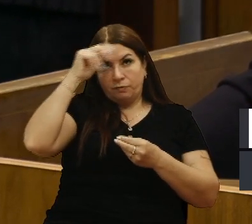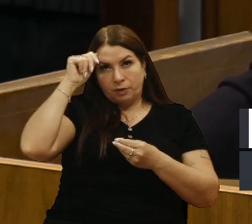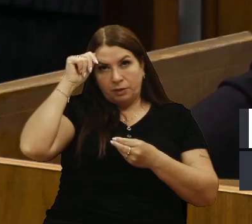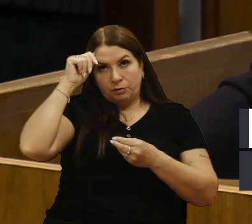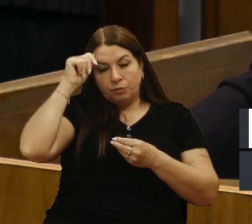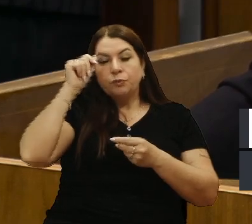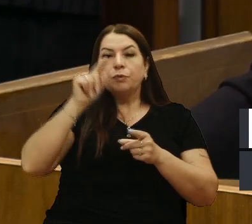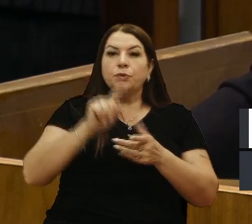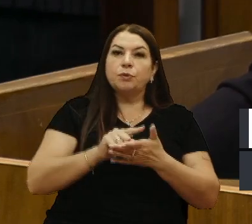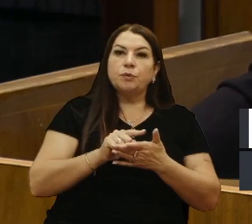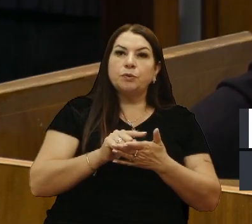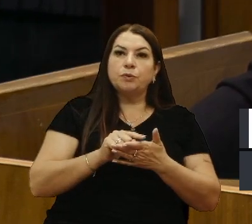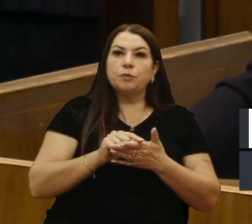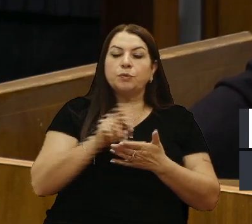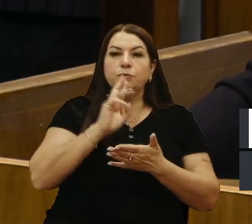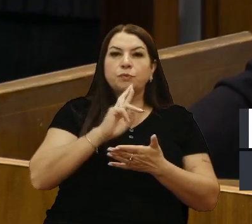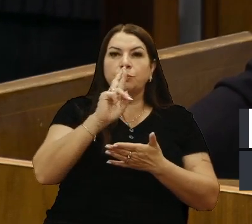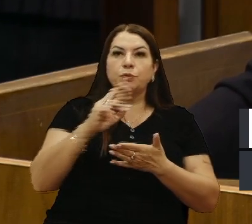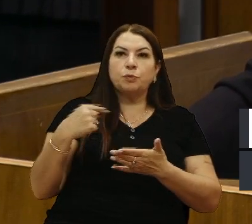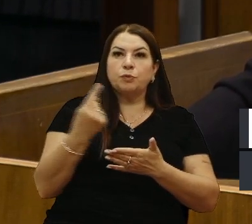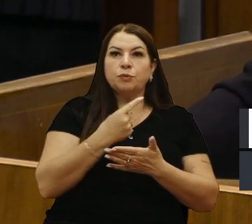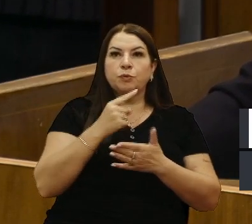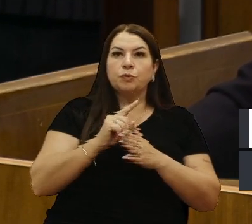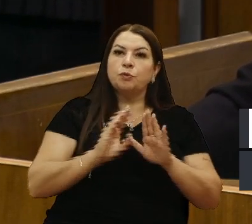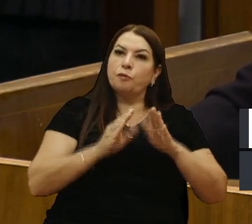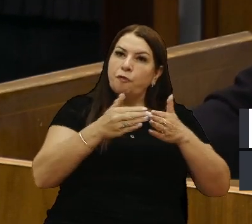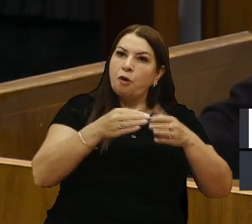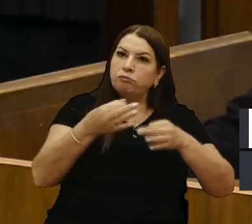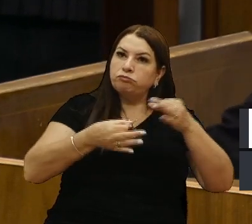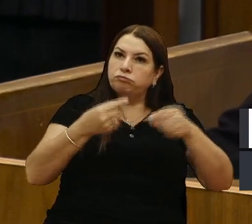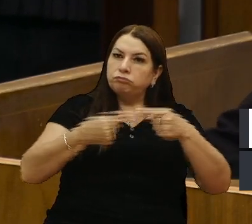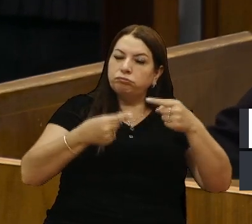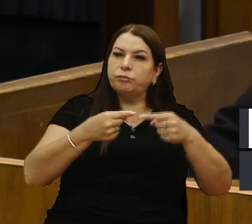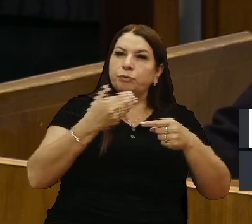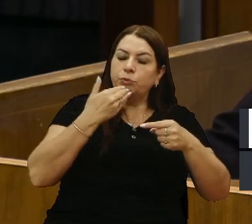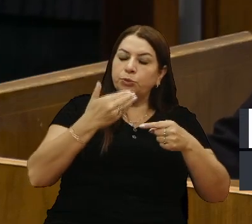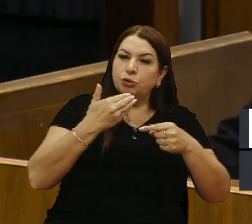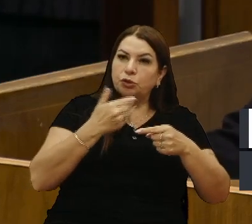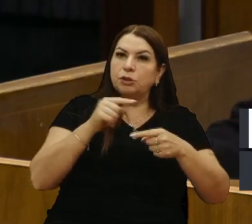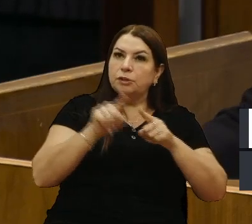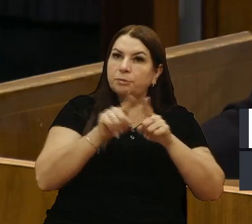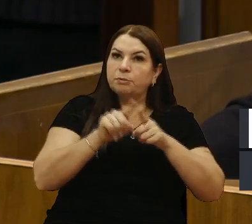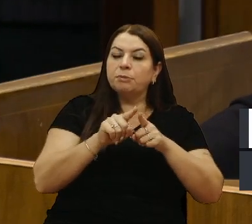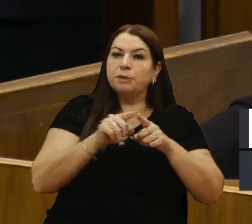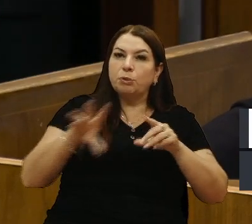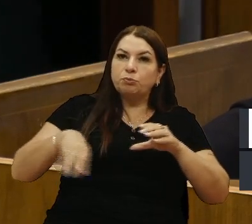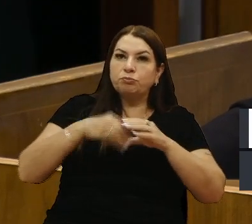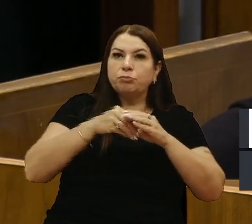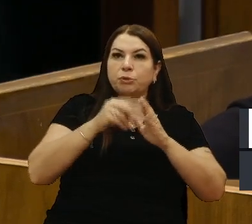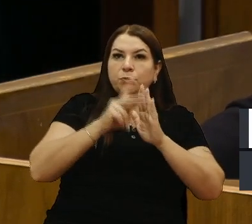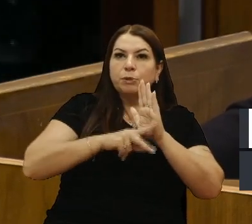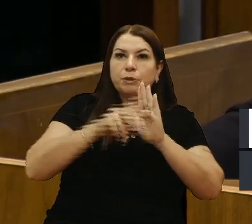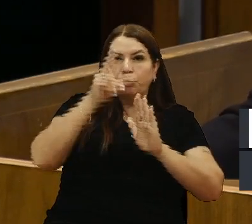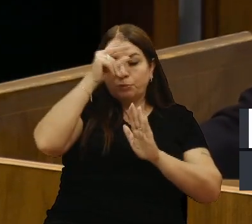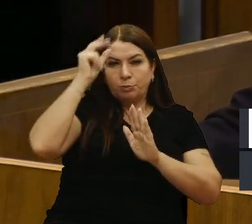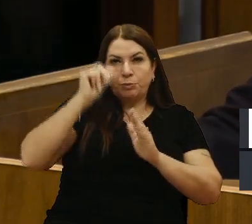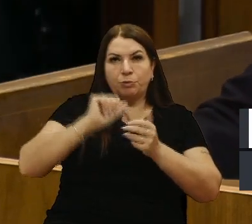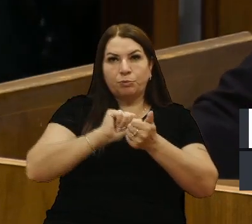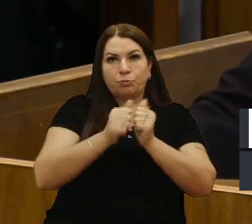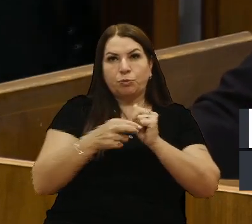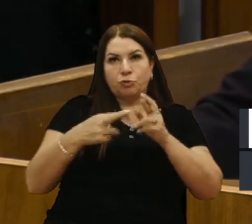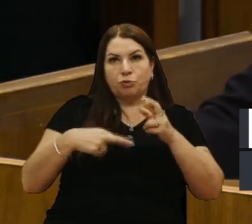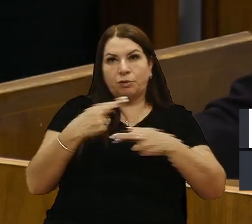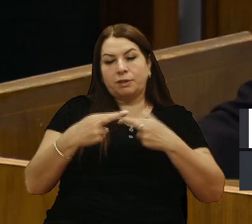com os resultados do nosso fórum, com as nossas solicitações para que fossem inclusas no plano municipal de esporte e lazer